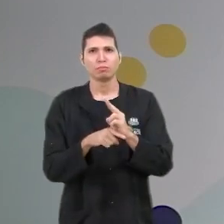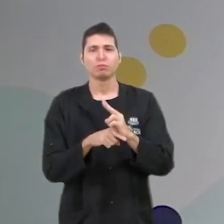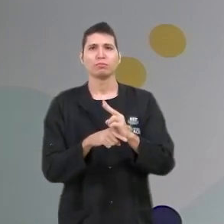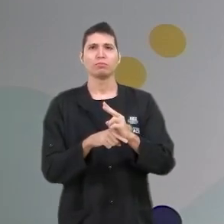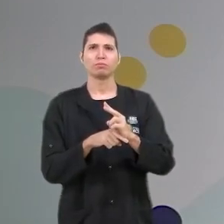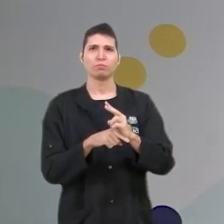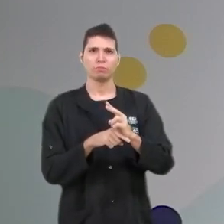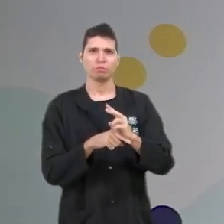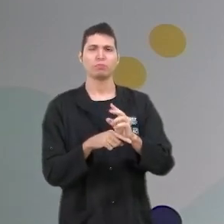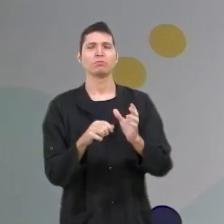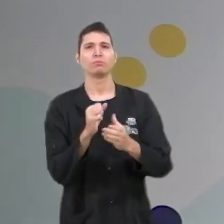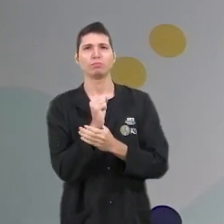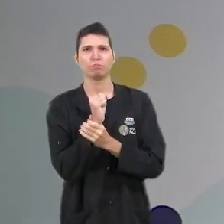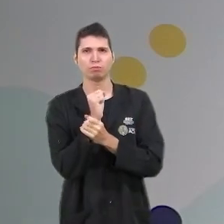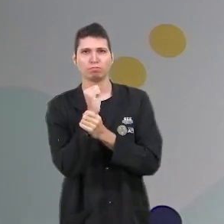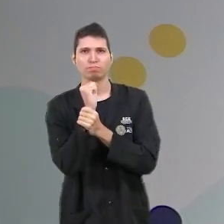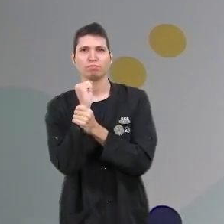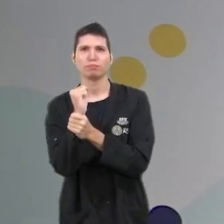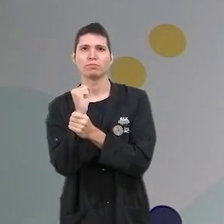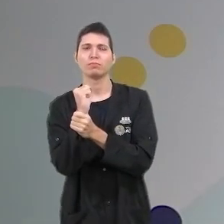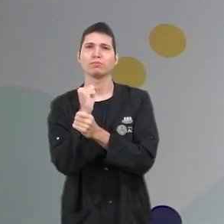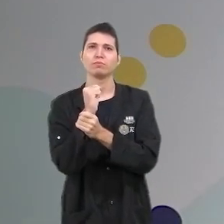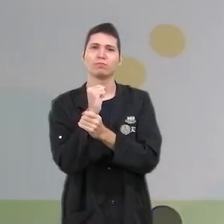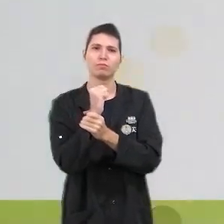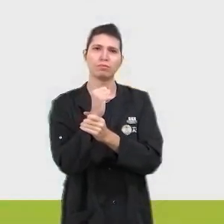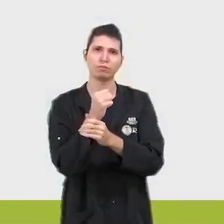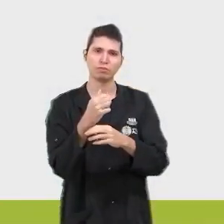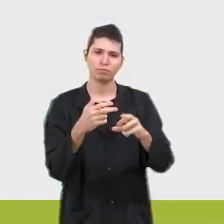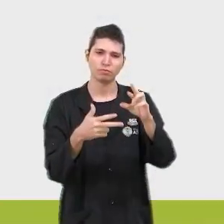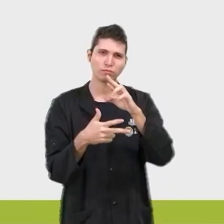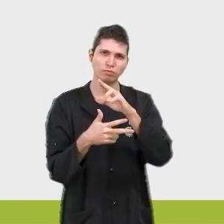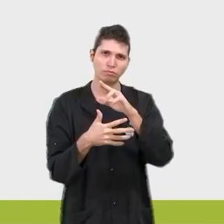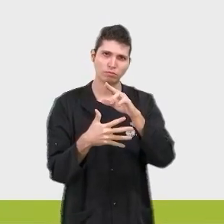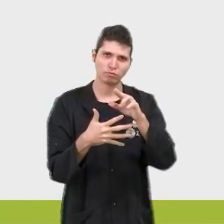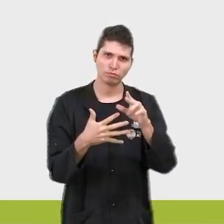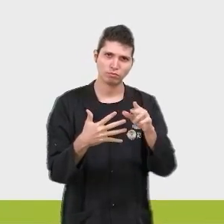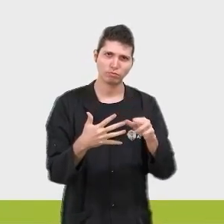diferentes, ok? Vamos para mais uma questão.